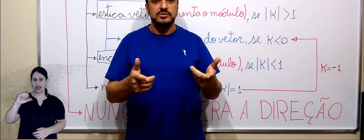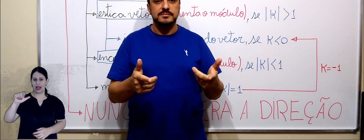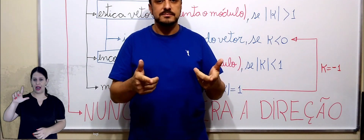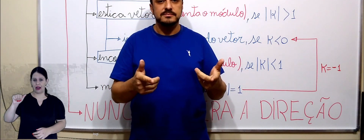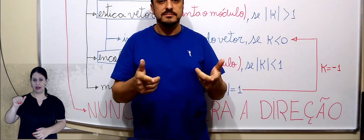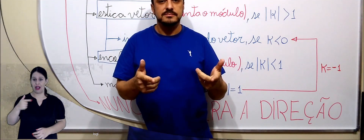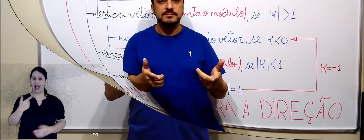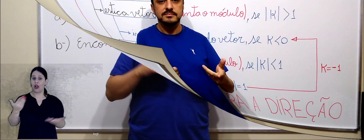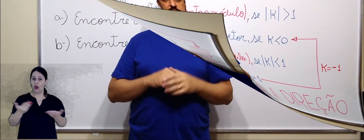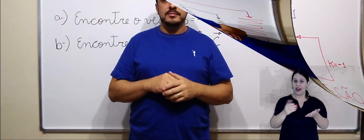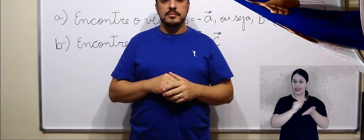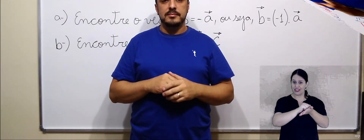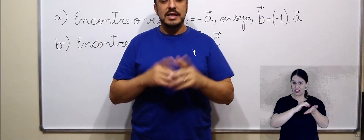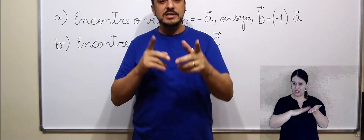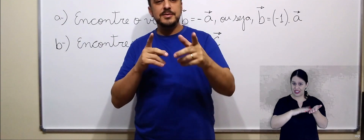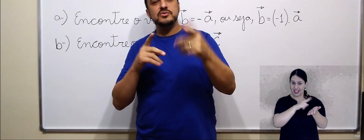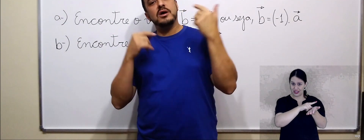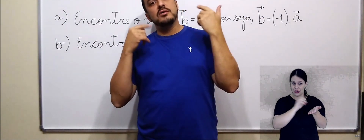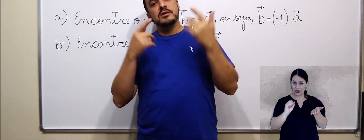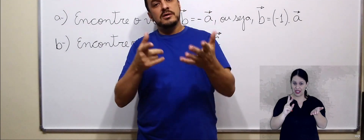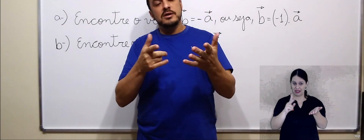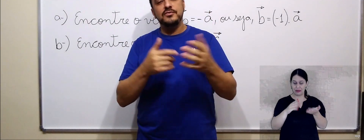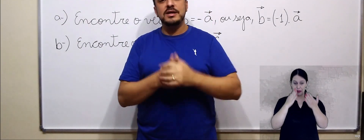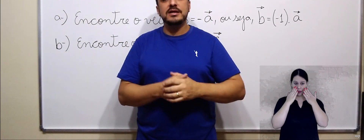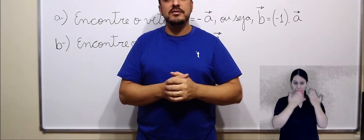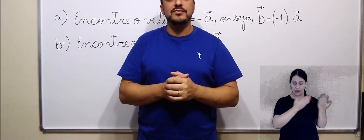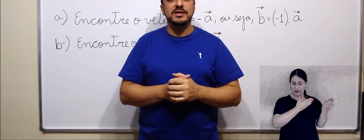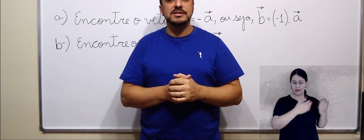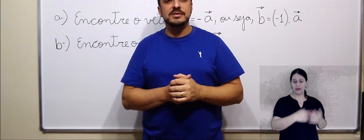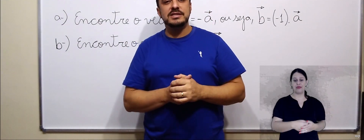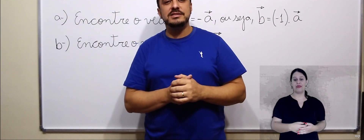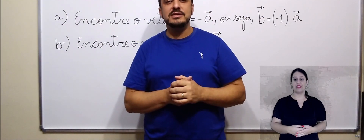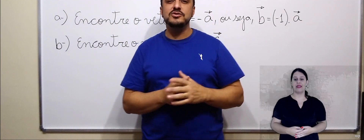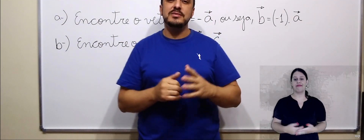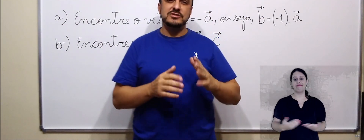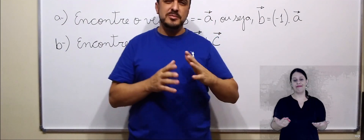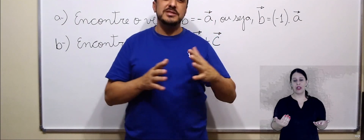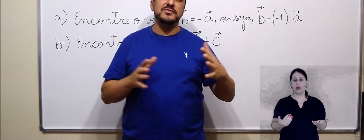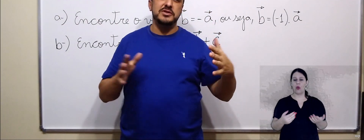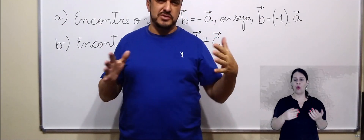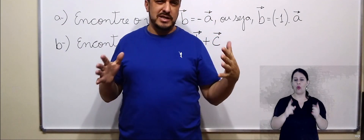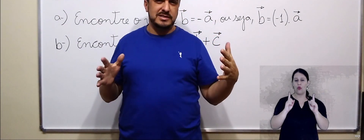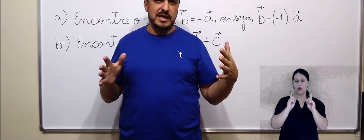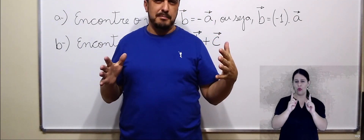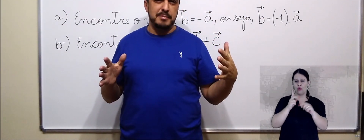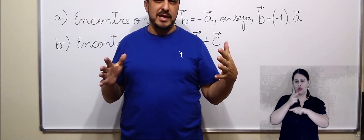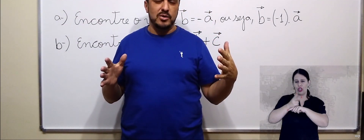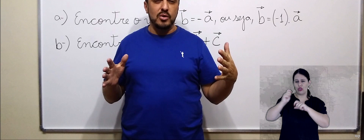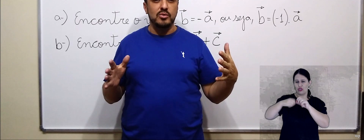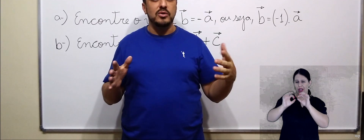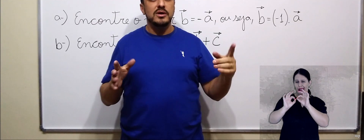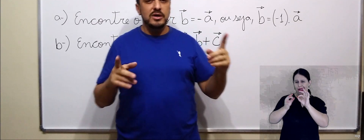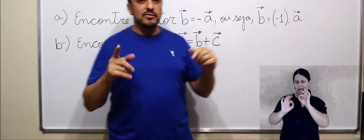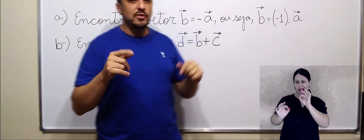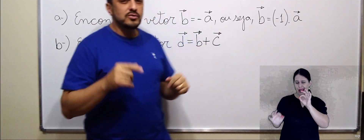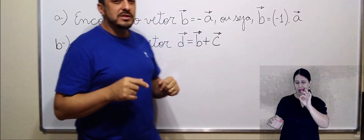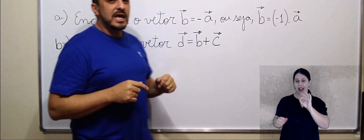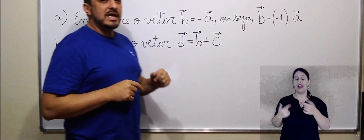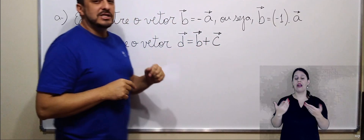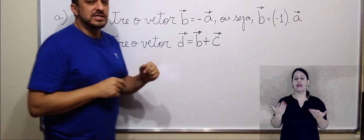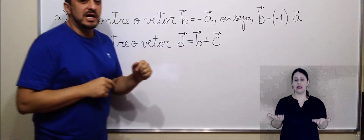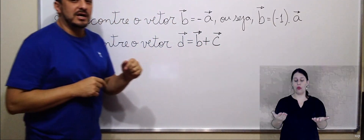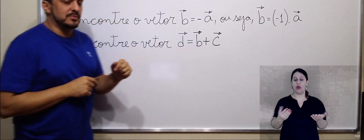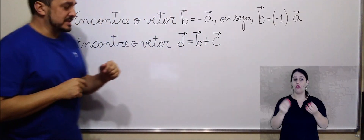sobre isso? Beleza, pessoal? Eu falei que eu ia fazer um exercício, mas como esse vídeo já está bem longo, eu